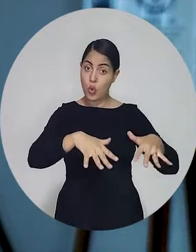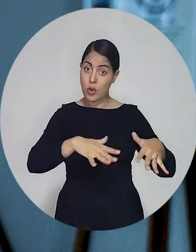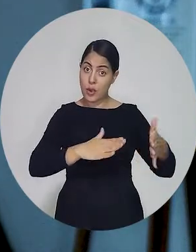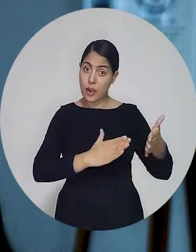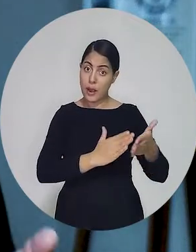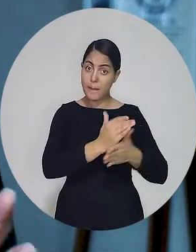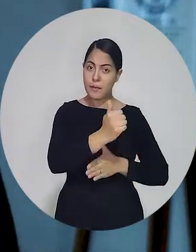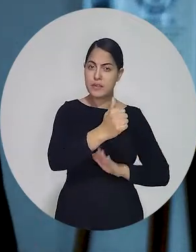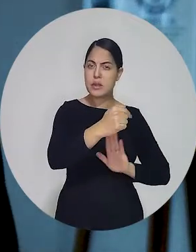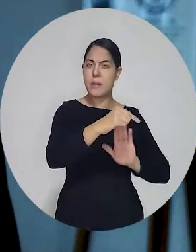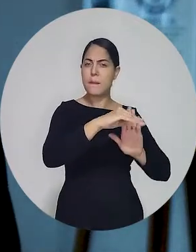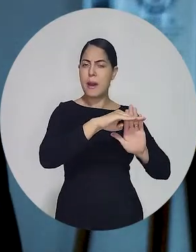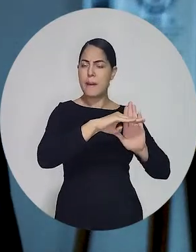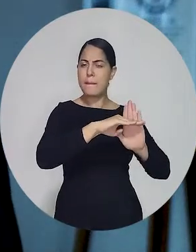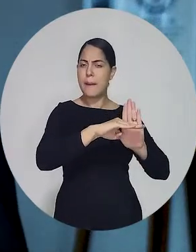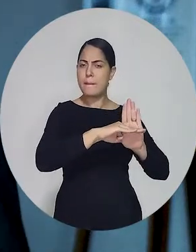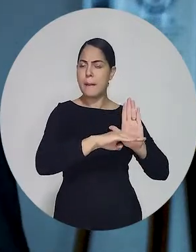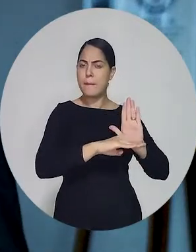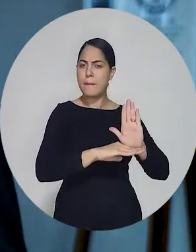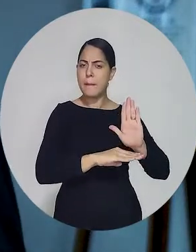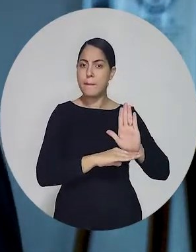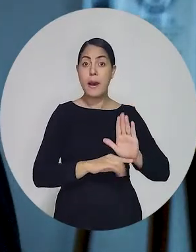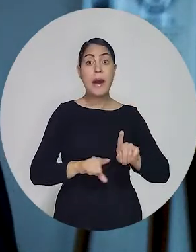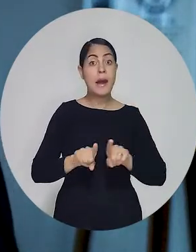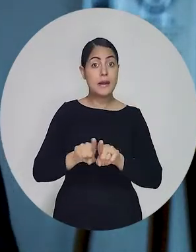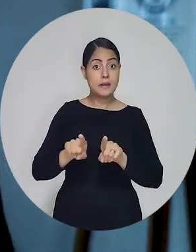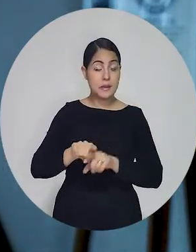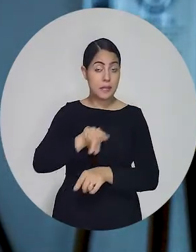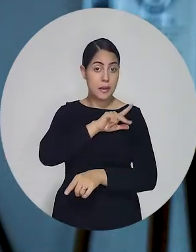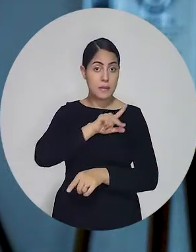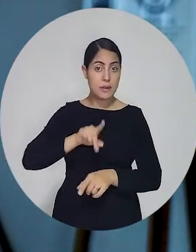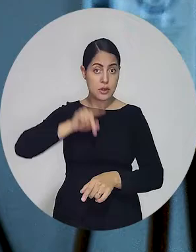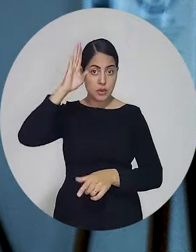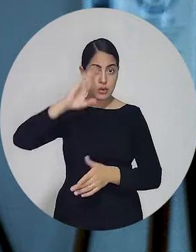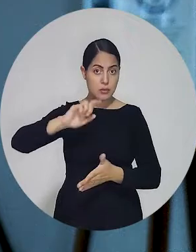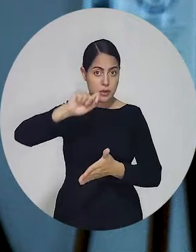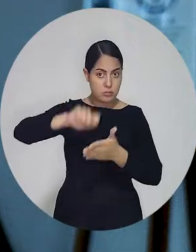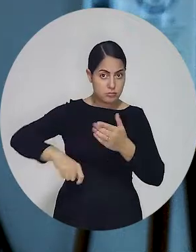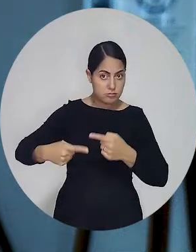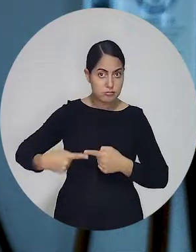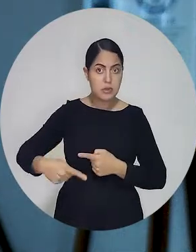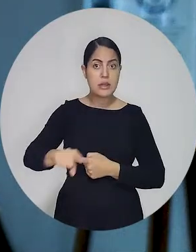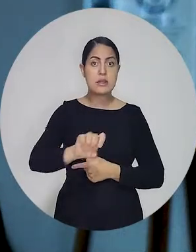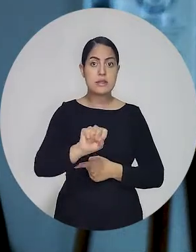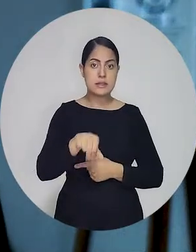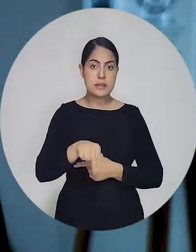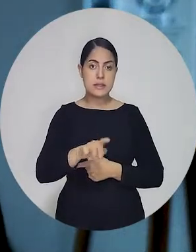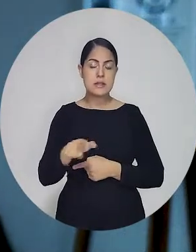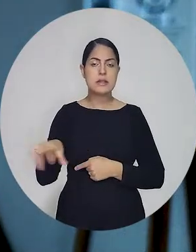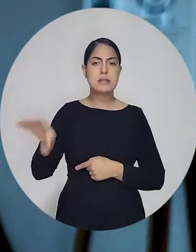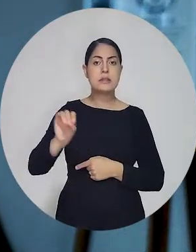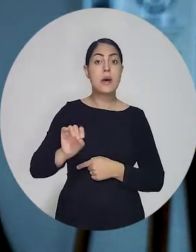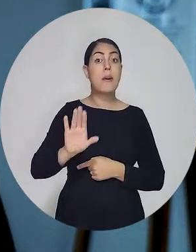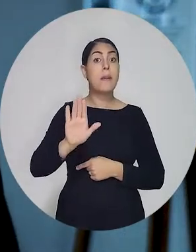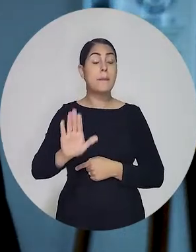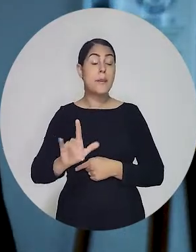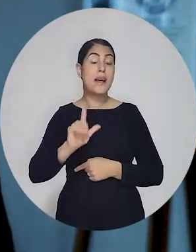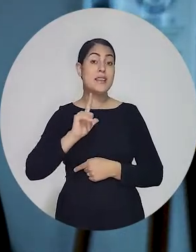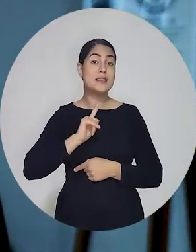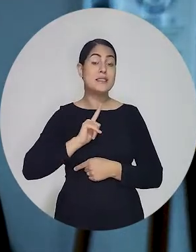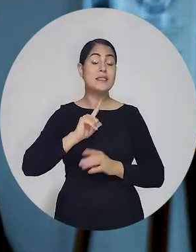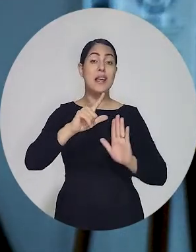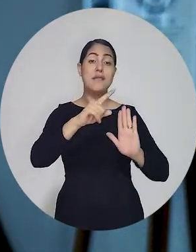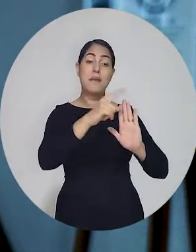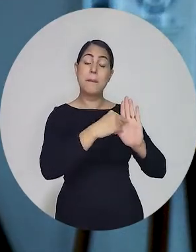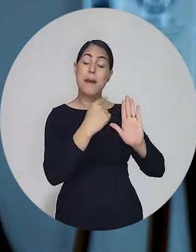etapa, que foi a aprovação no Congresso Nacional e a sanção presidencial de diversos dispositivos que viabilizaram inúmeros avanços no